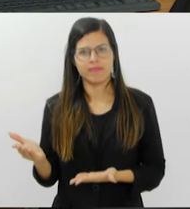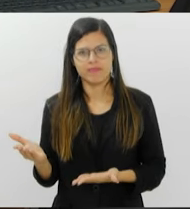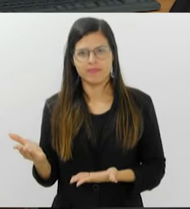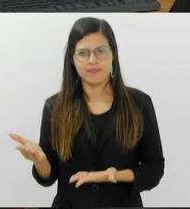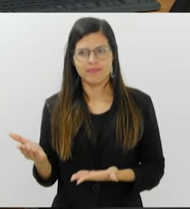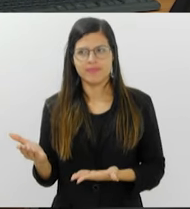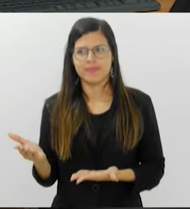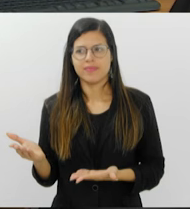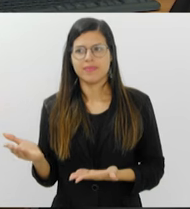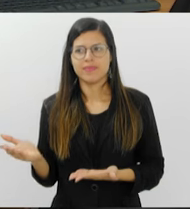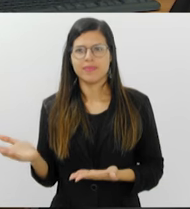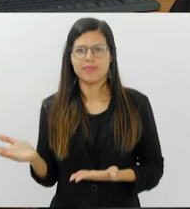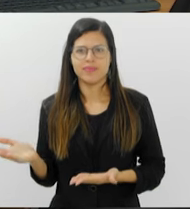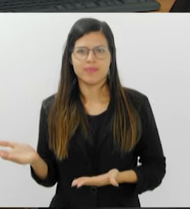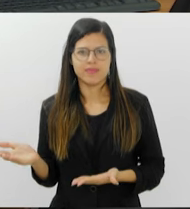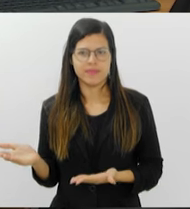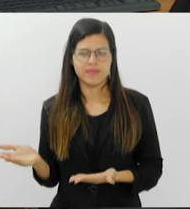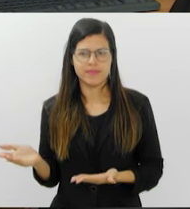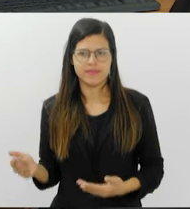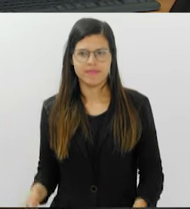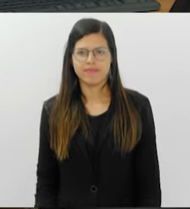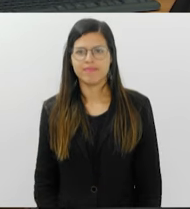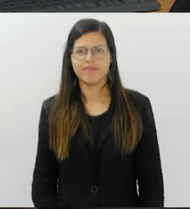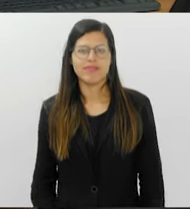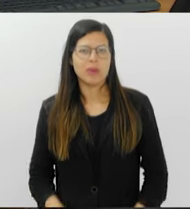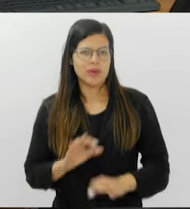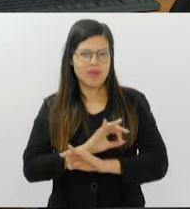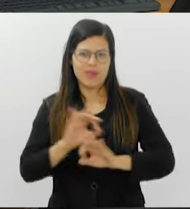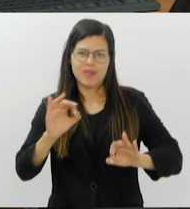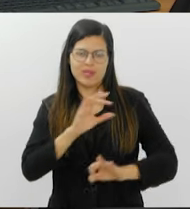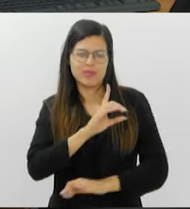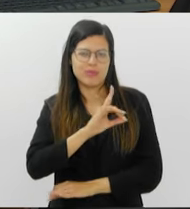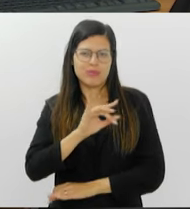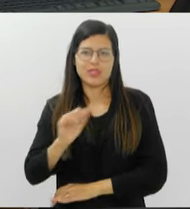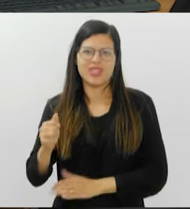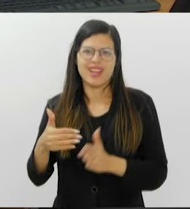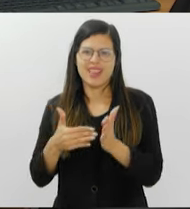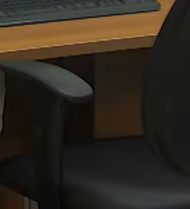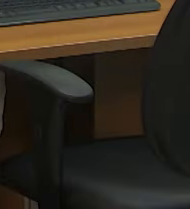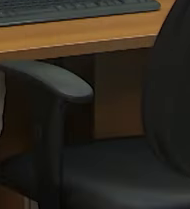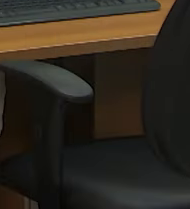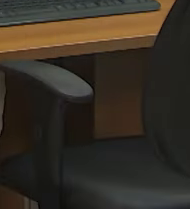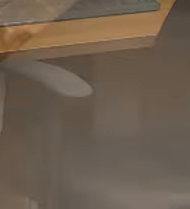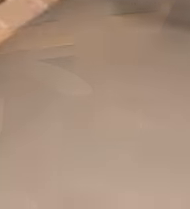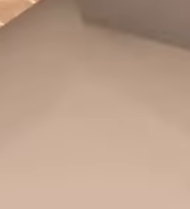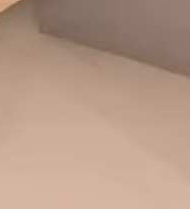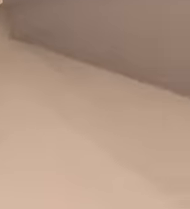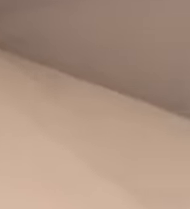tvalerj@alerj.rj.gov.br. Um ótimo dia para você e até amanhã!